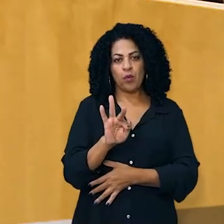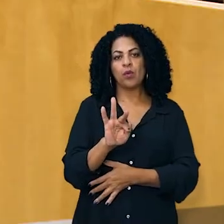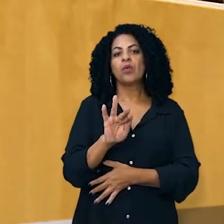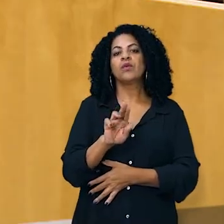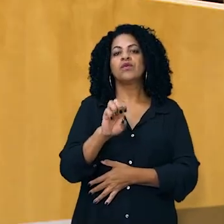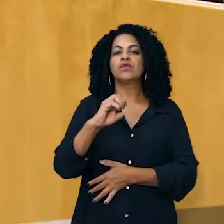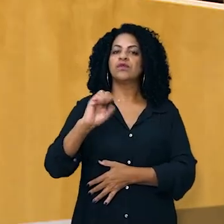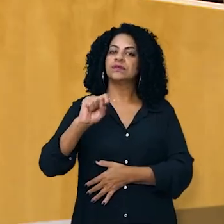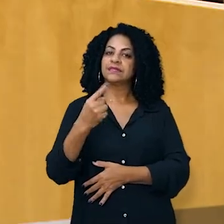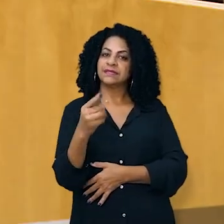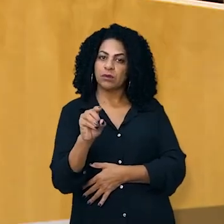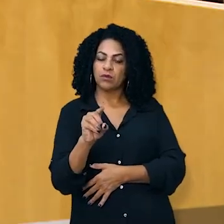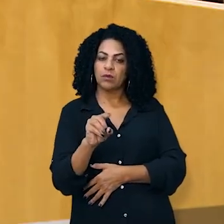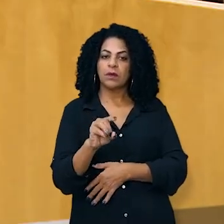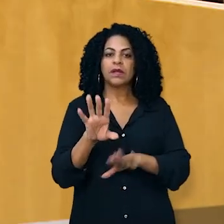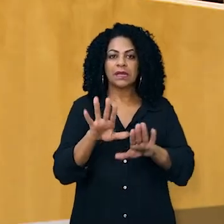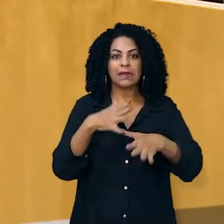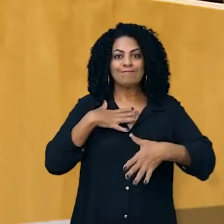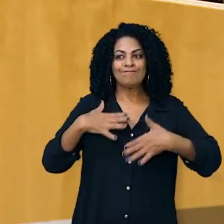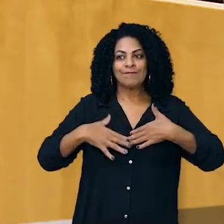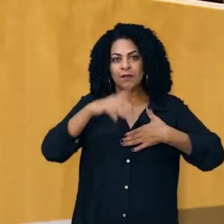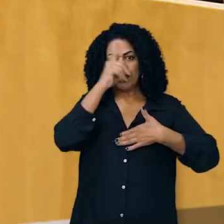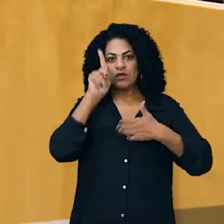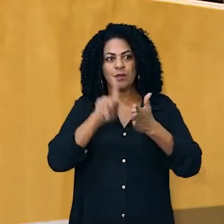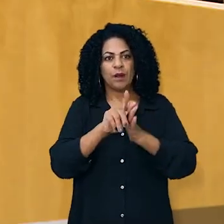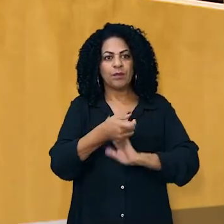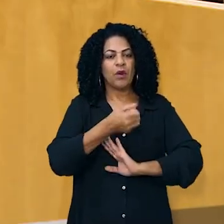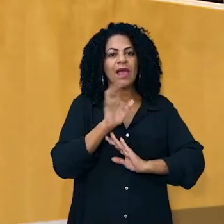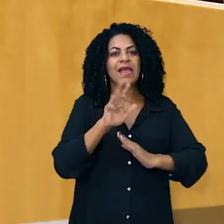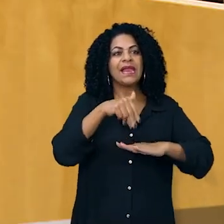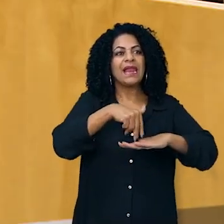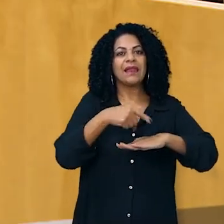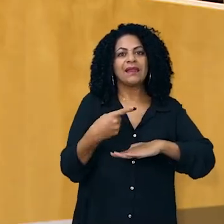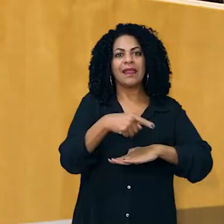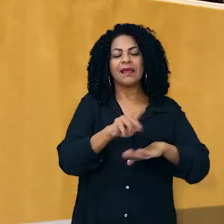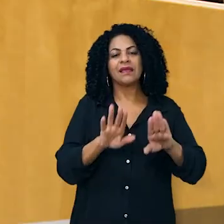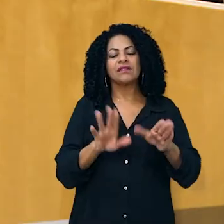de culpa da pessoa que deveria ter ido depor, já que se presumem serem